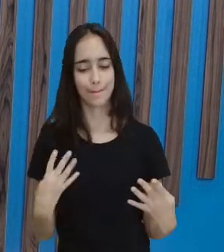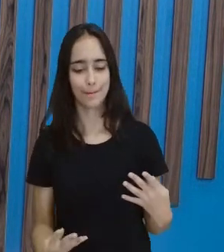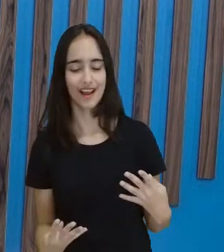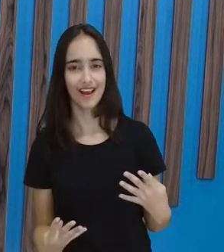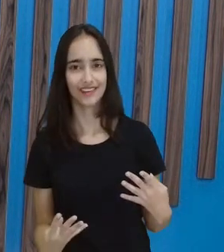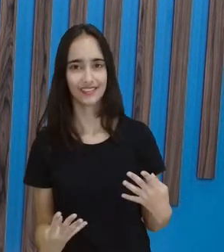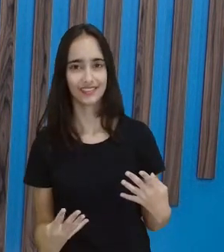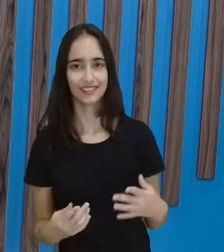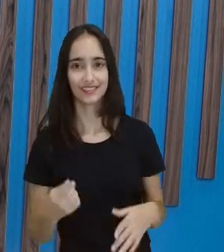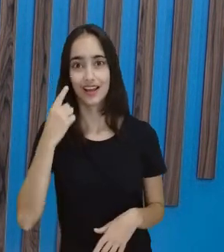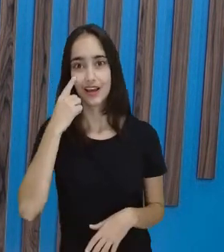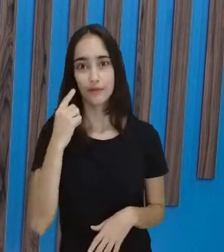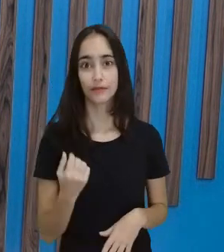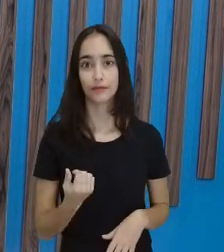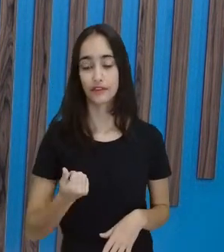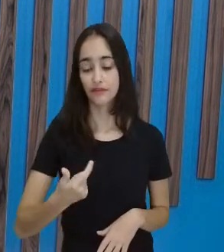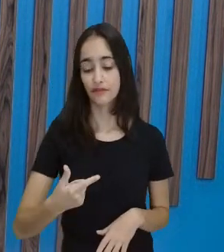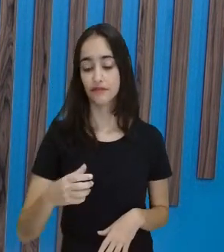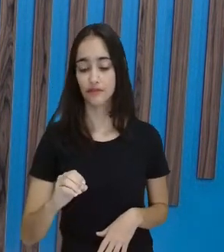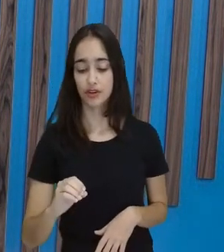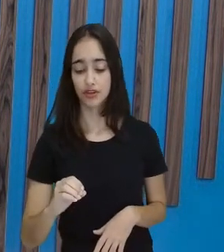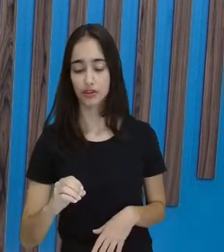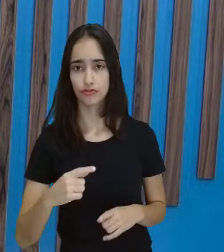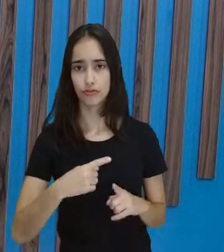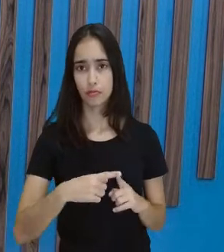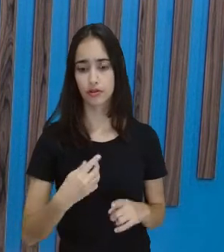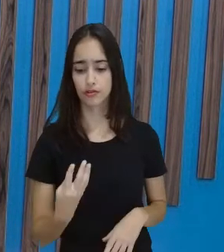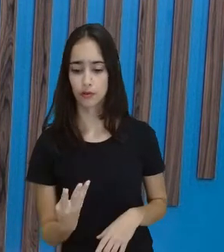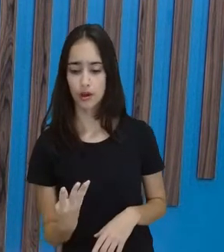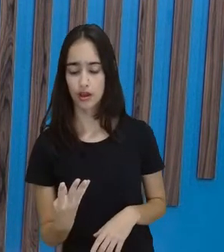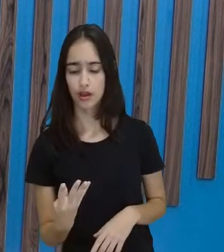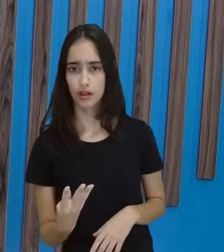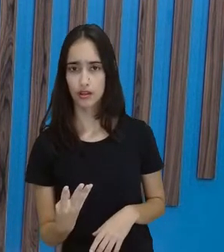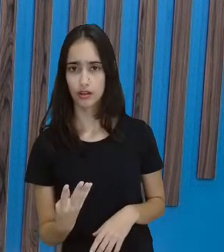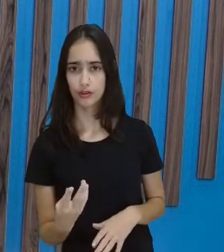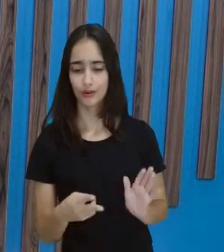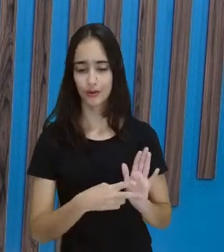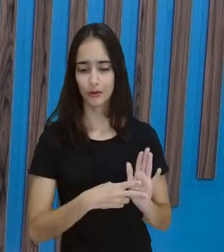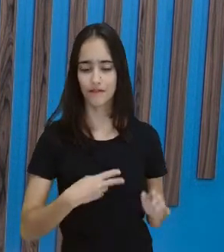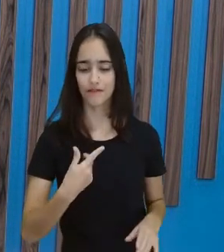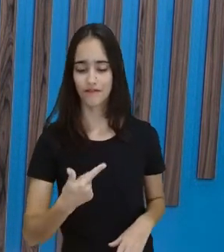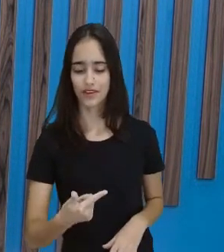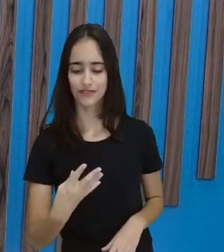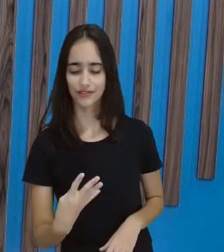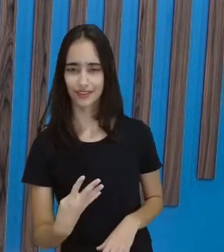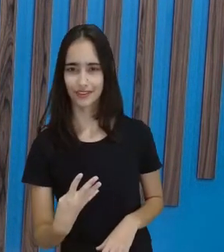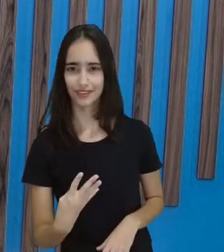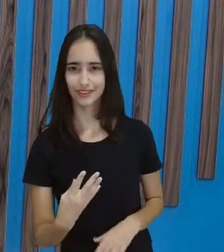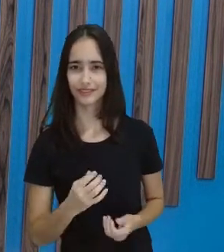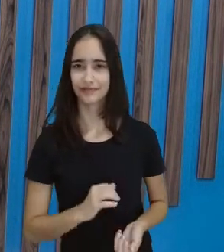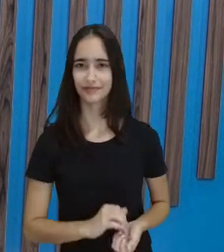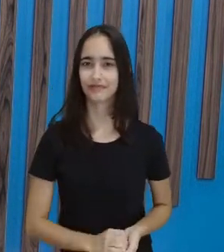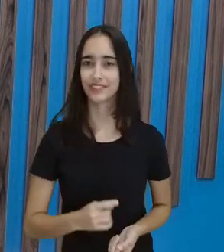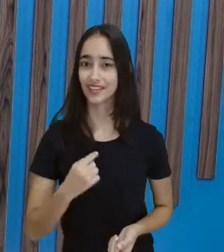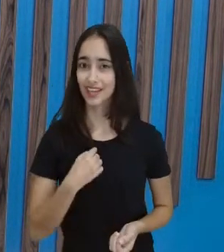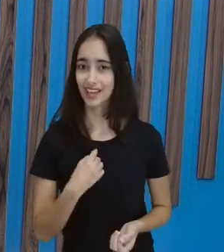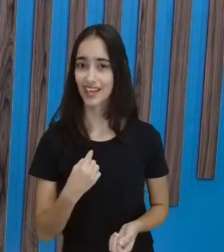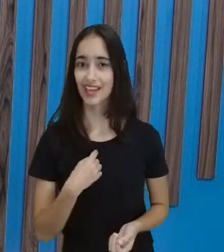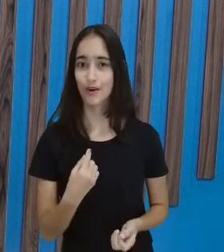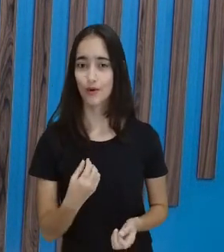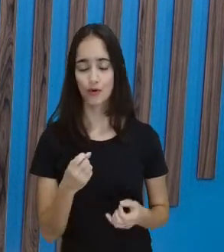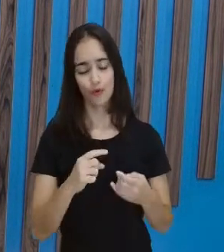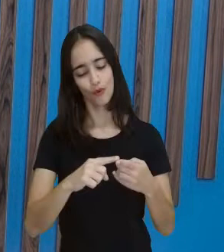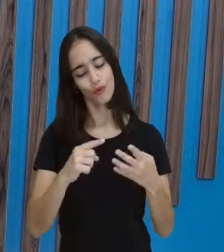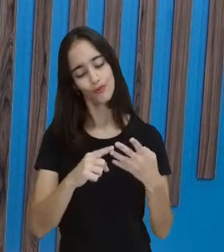20. 20 mais 4, 24. Então, eu contei aqui 6 vezes. O 4 cabe dentro